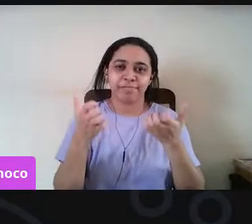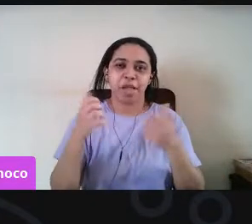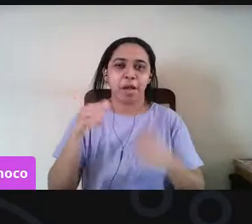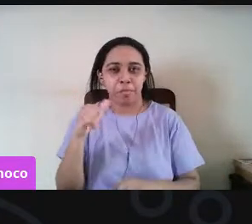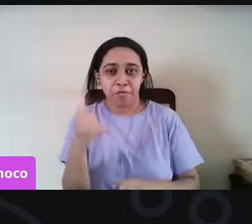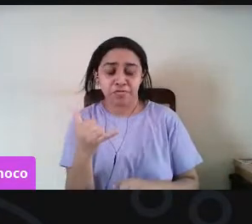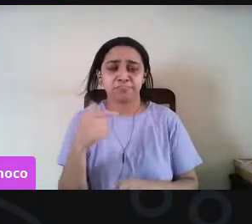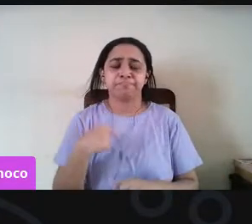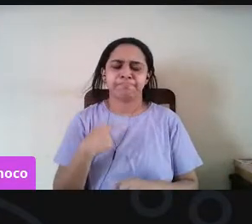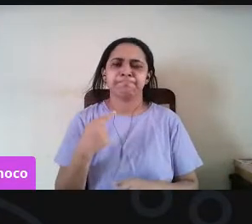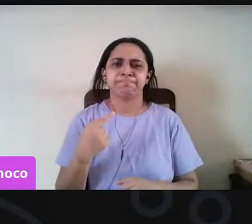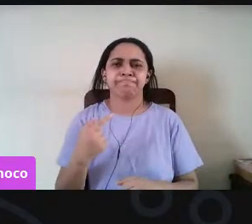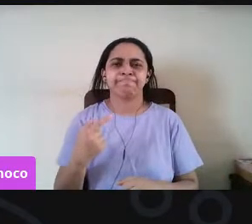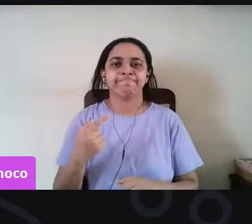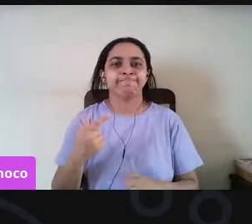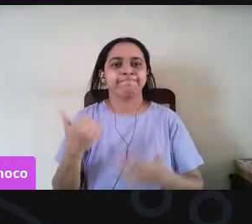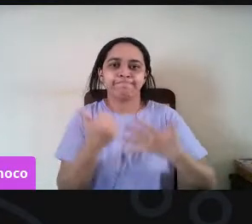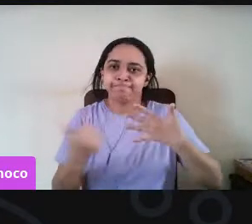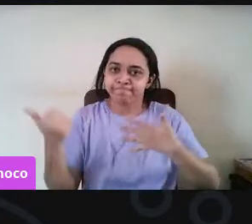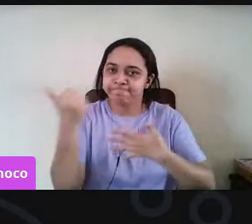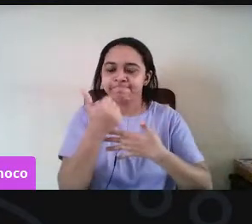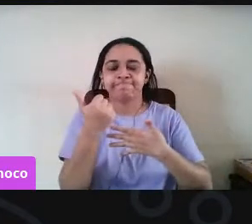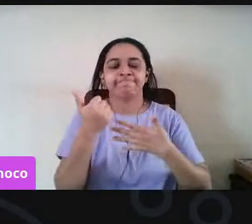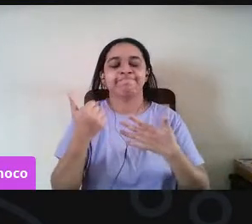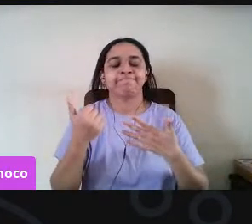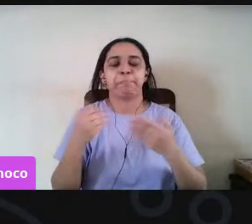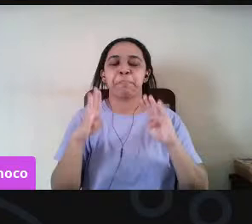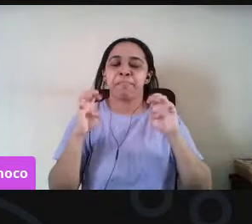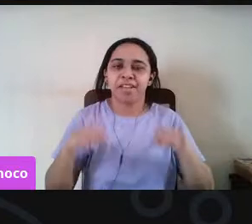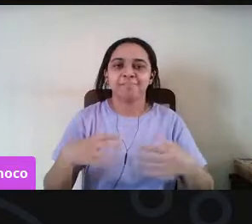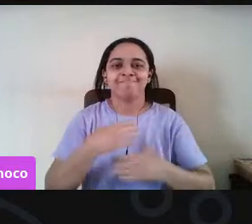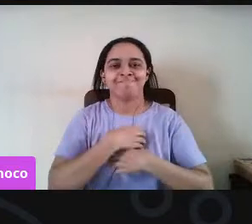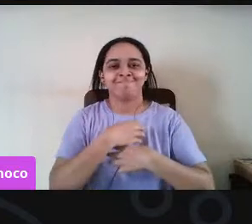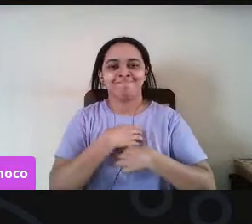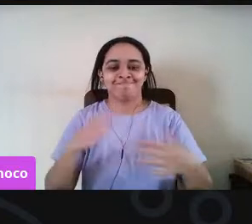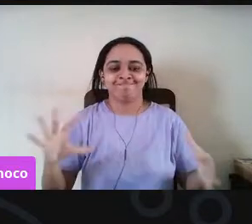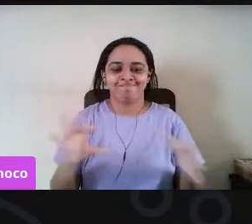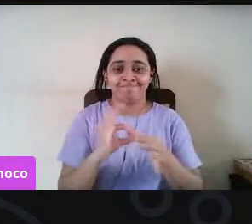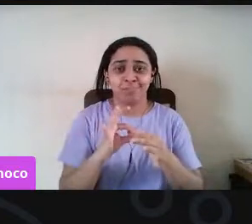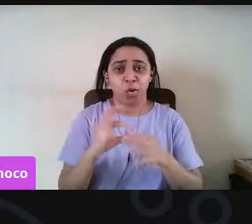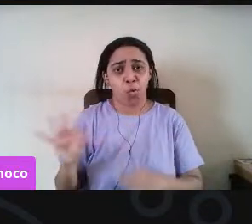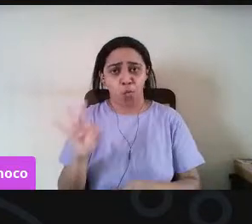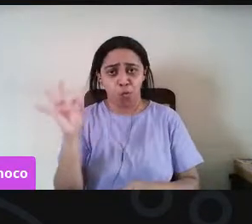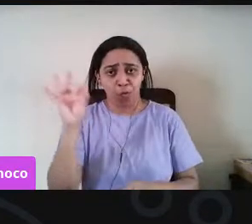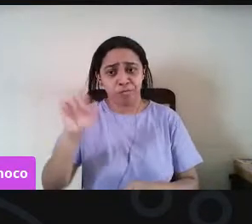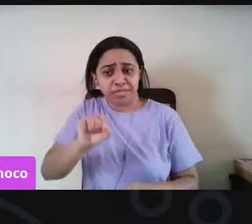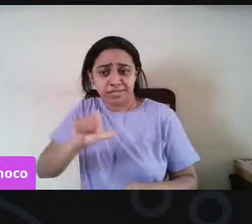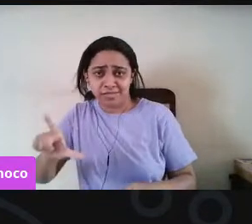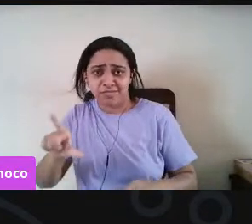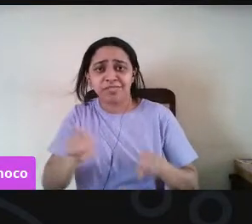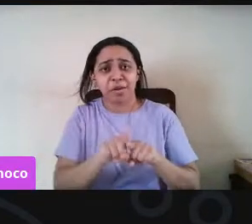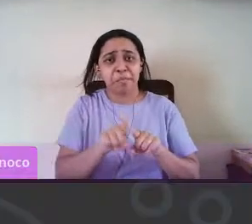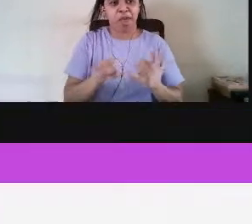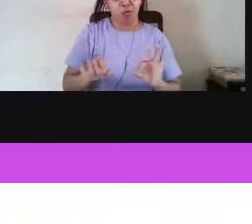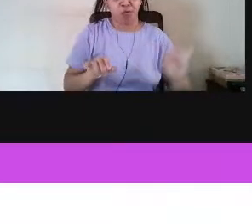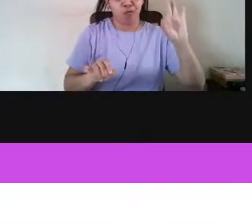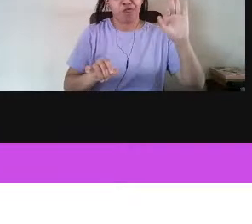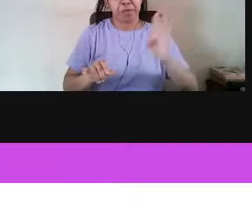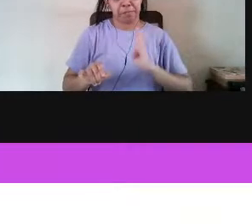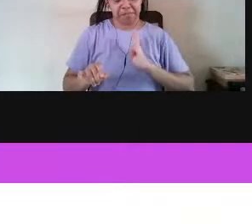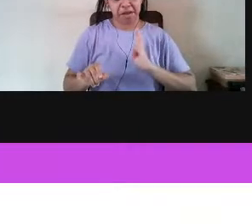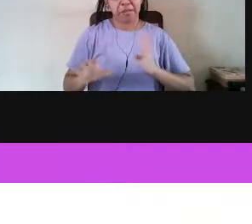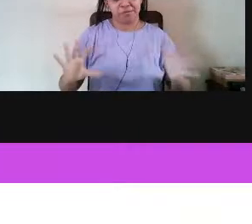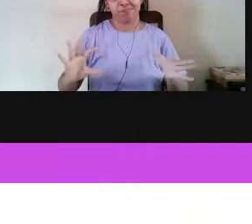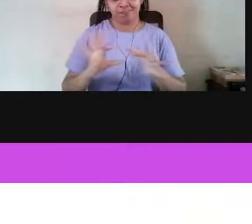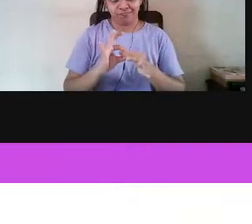sinto privilegiada por ter tido esse elo entre a UFMA de São Luís e a UFMA de Bacabal, e aqui, em